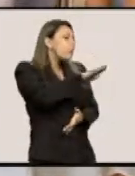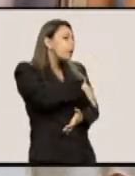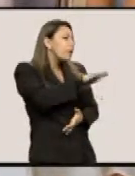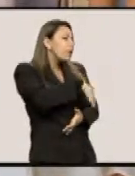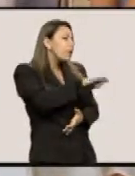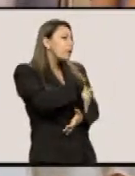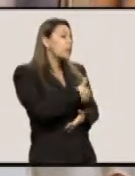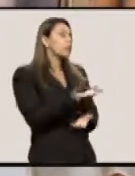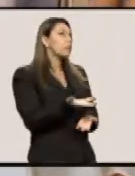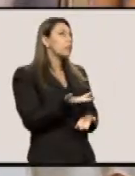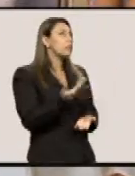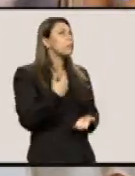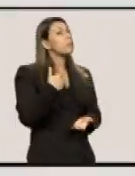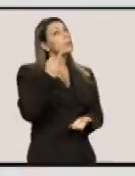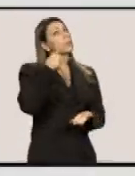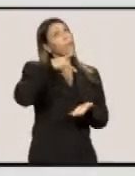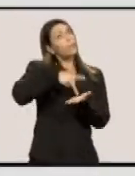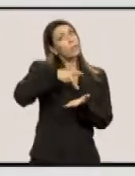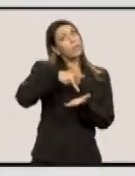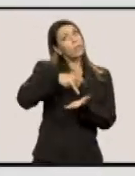baratinho. É.